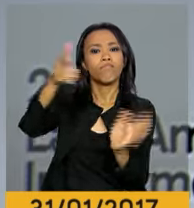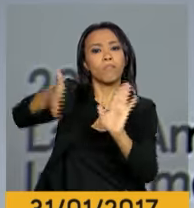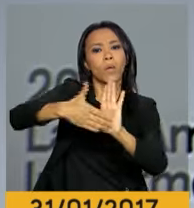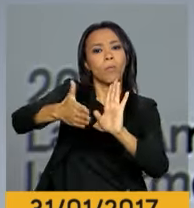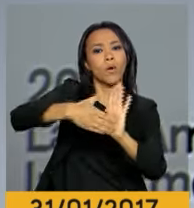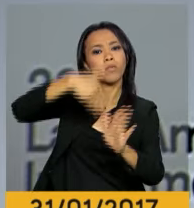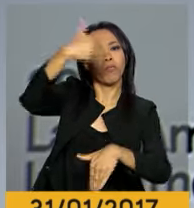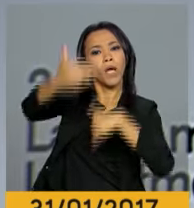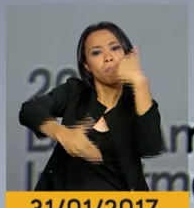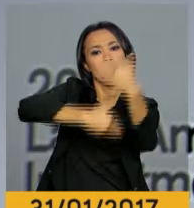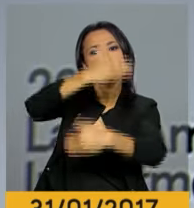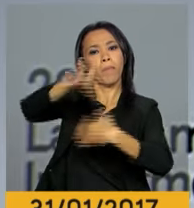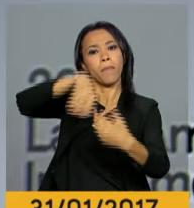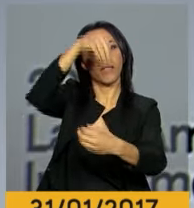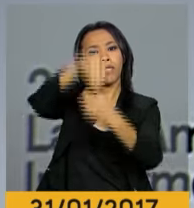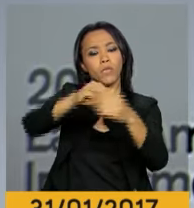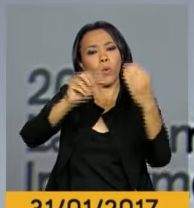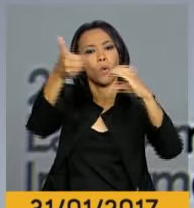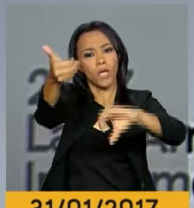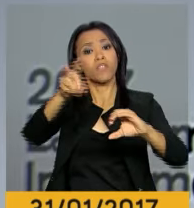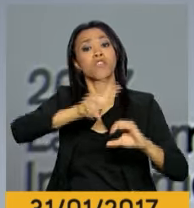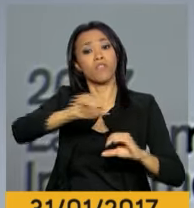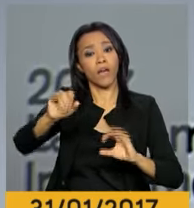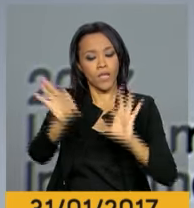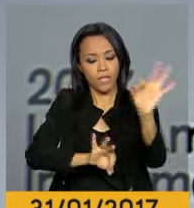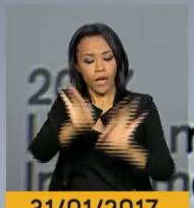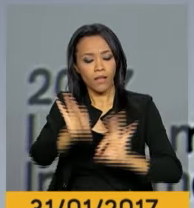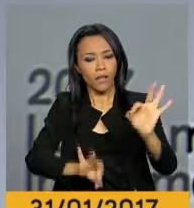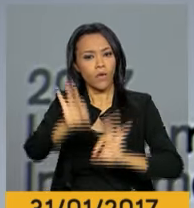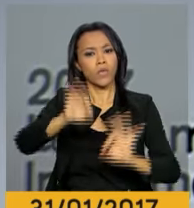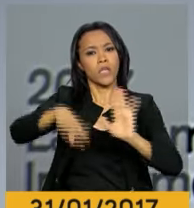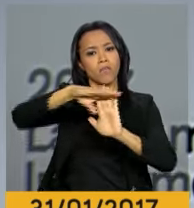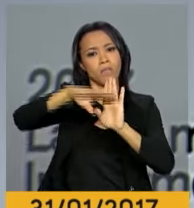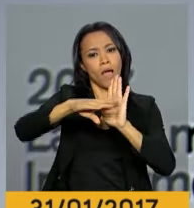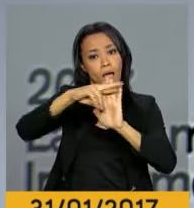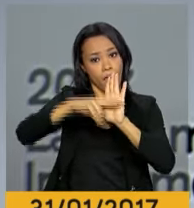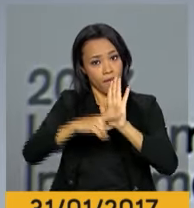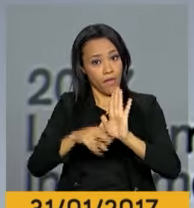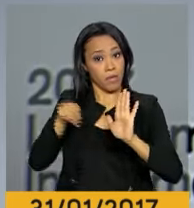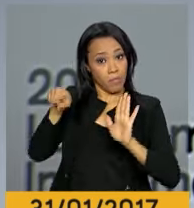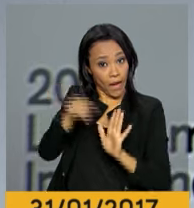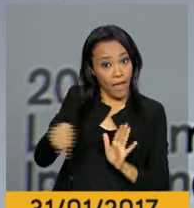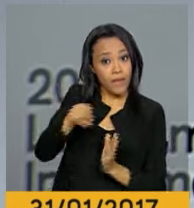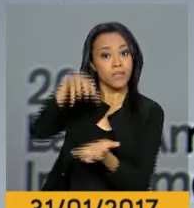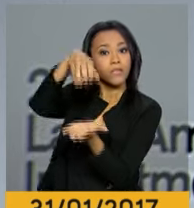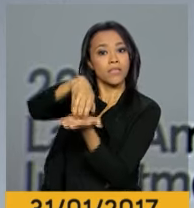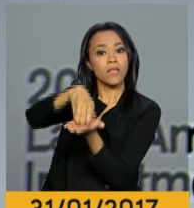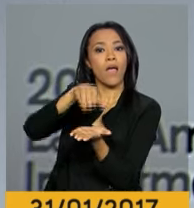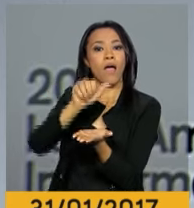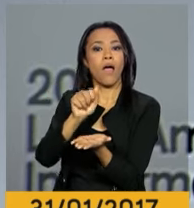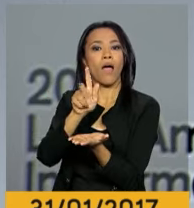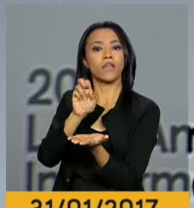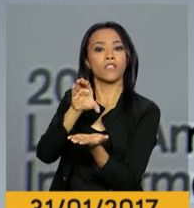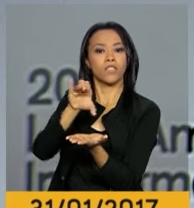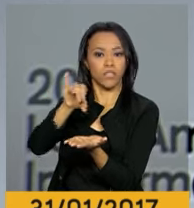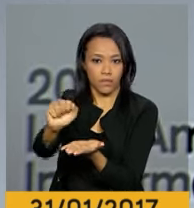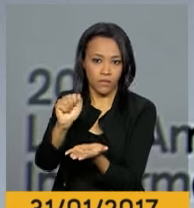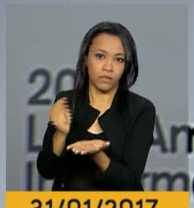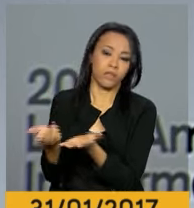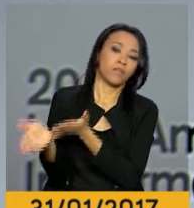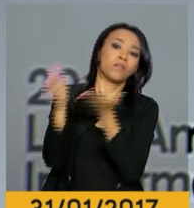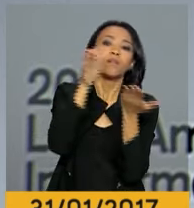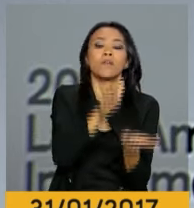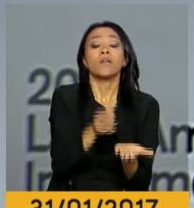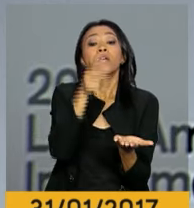tratará da governança dessas agências elas consagrarão a transparência e a boa gestão e a prevalência